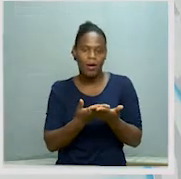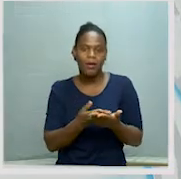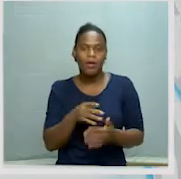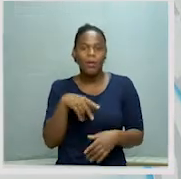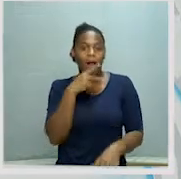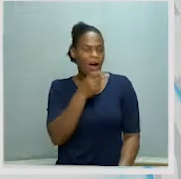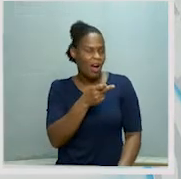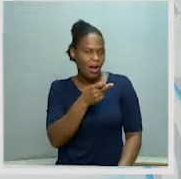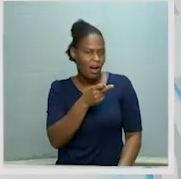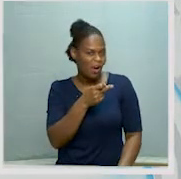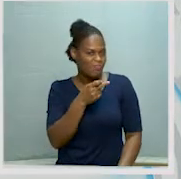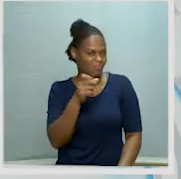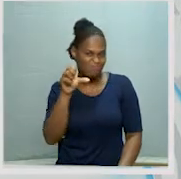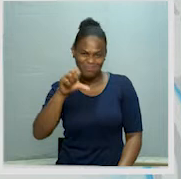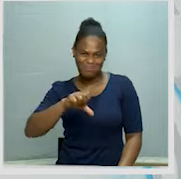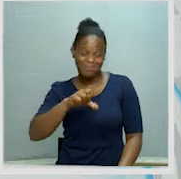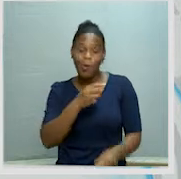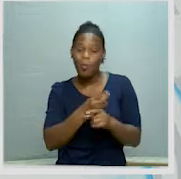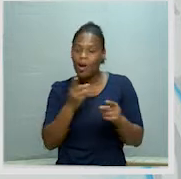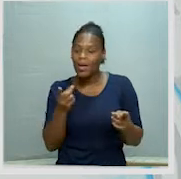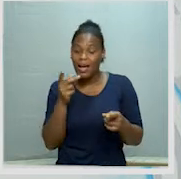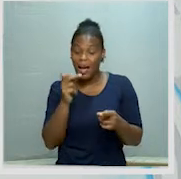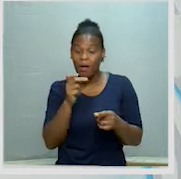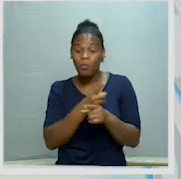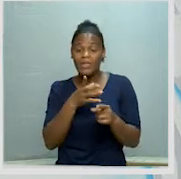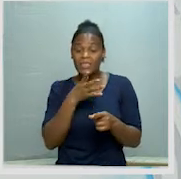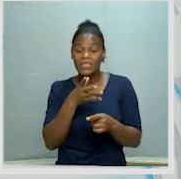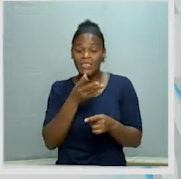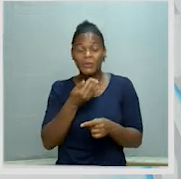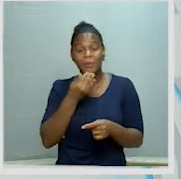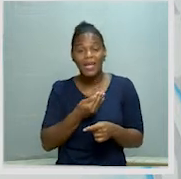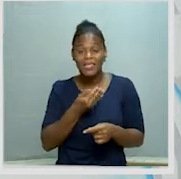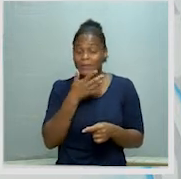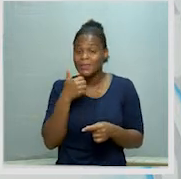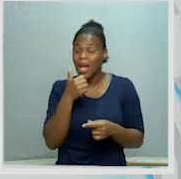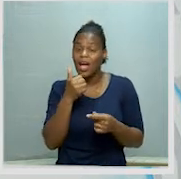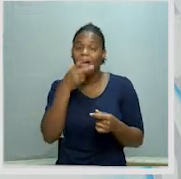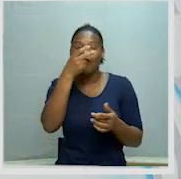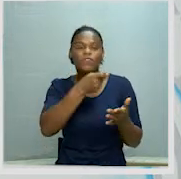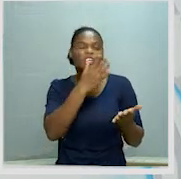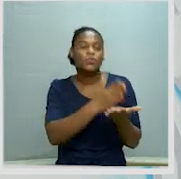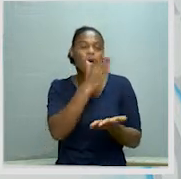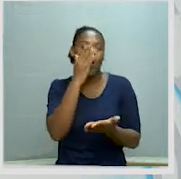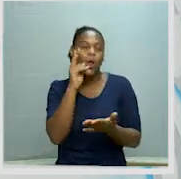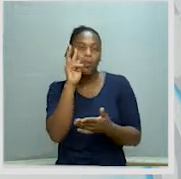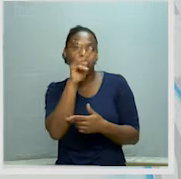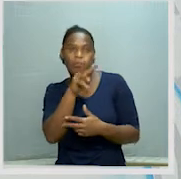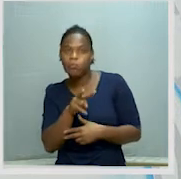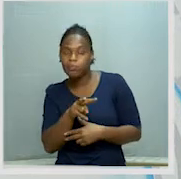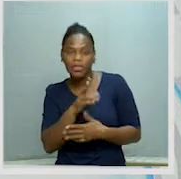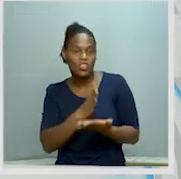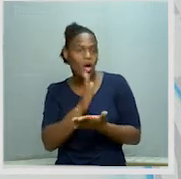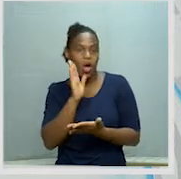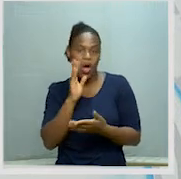valorativo. A linha A não está certa, por quê? Porque diz que a experiência estética reduz-se à